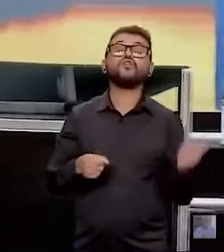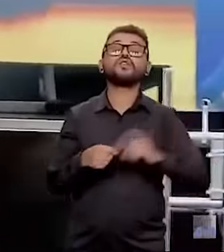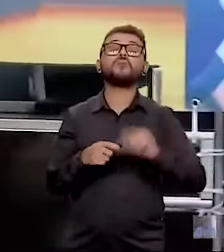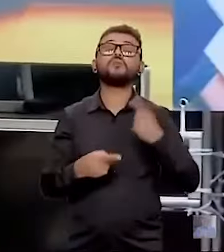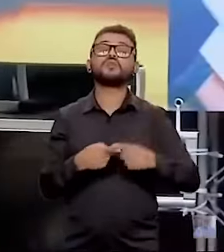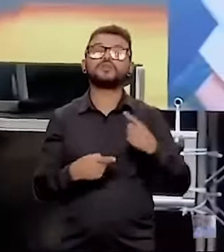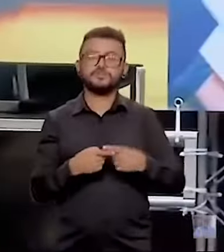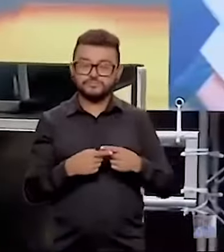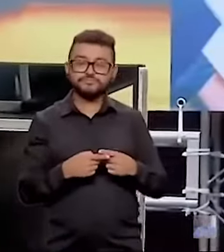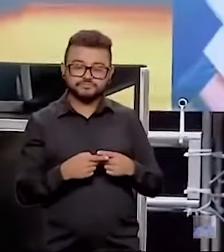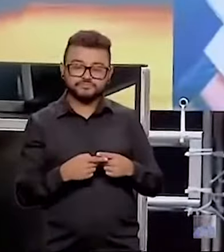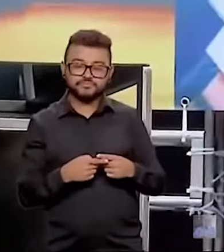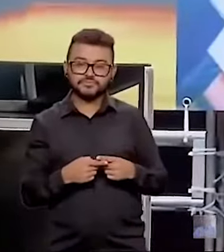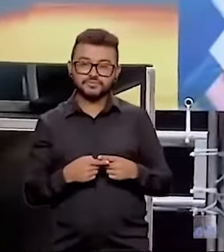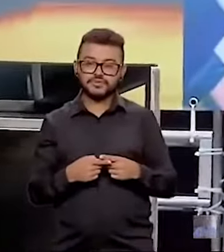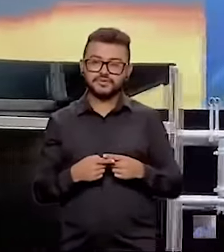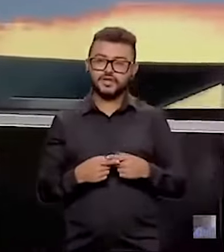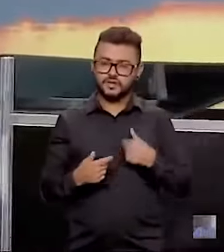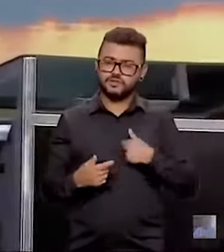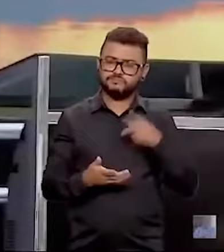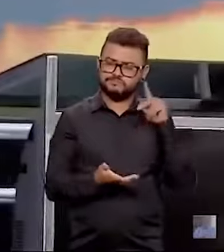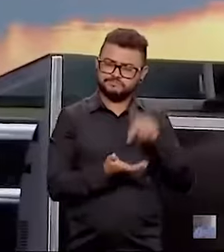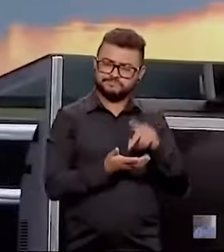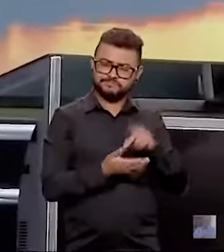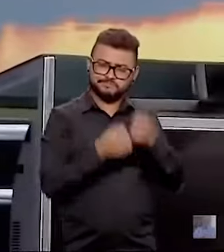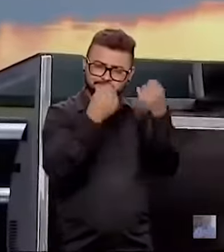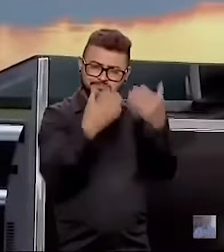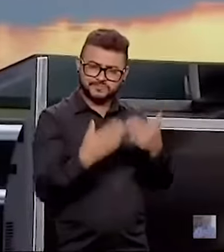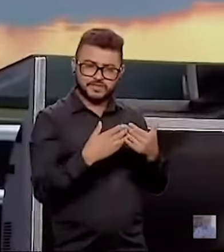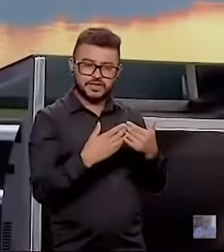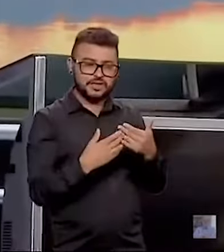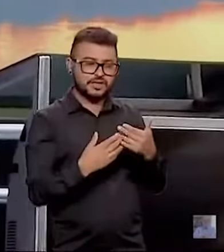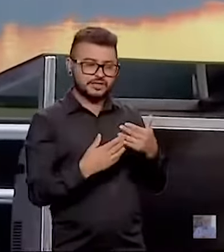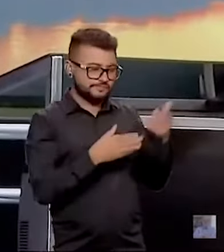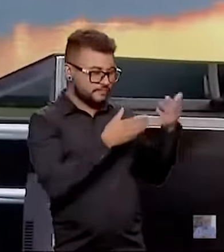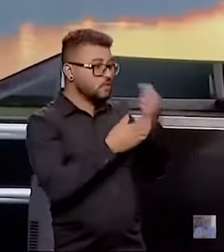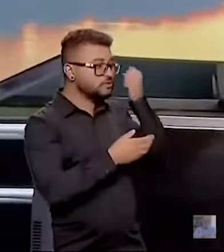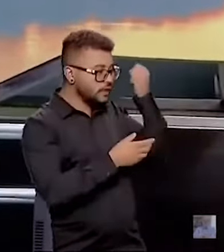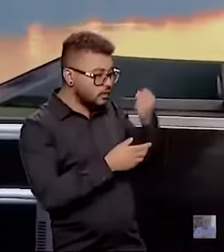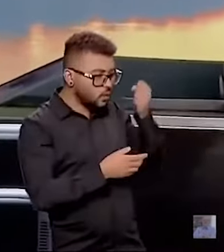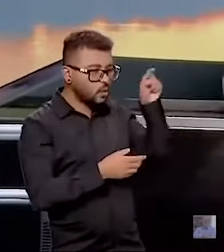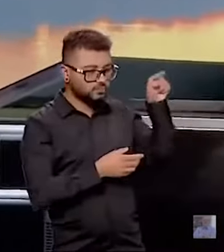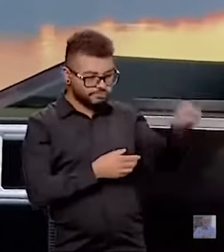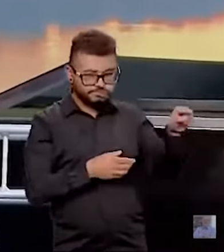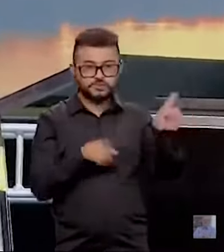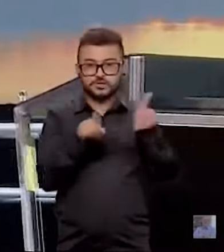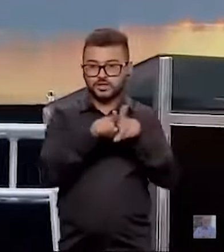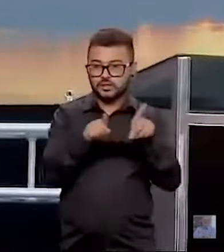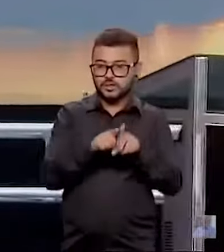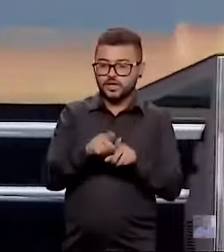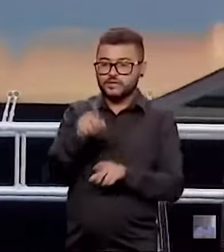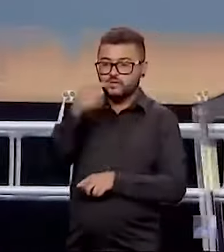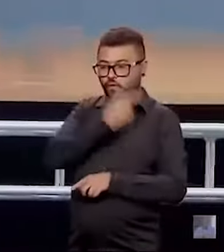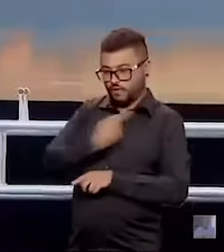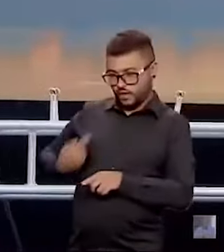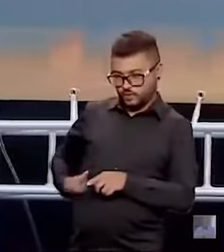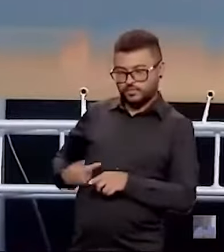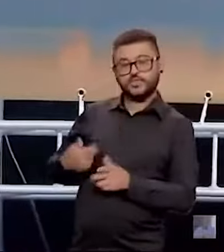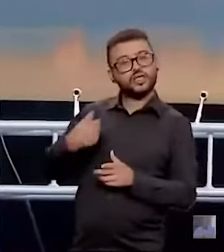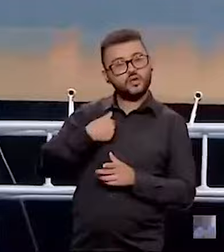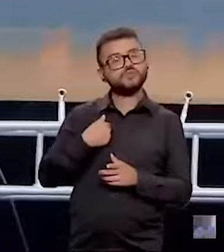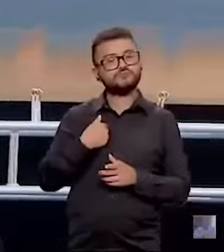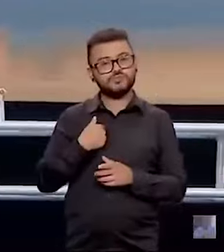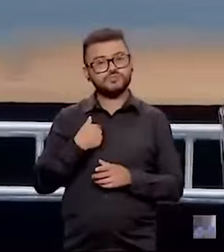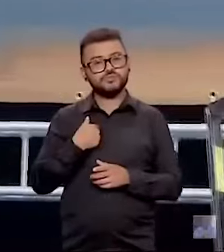por que que eu vou votar? Porque, sinceramente, eu queria dizer a você, senador Jader Barbalho, e a você,